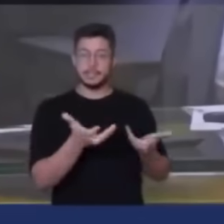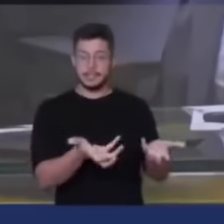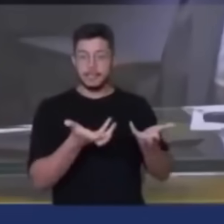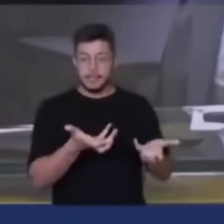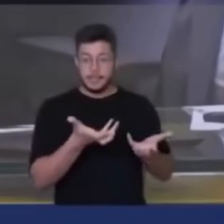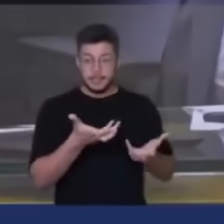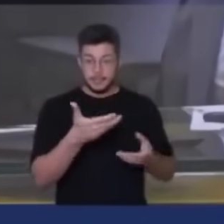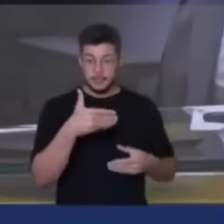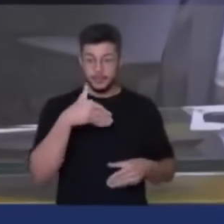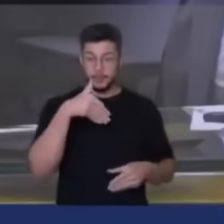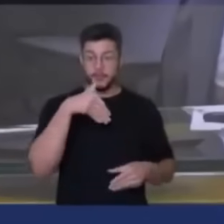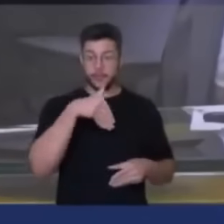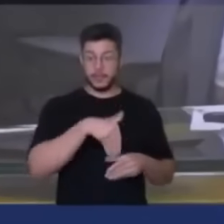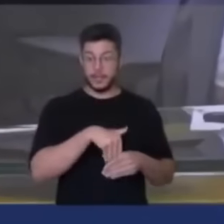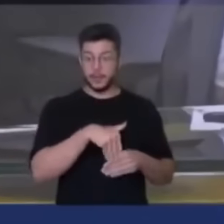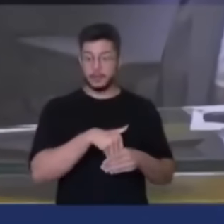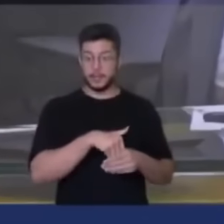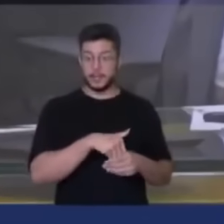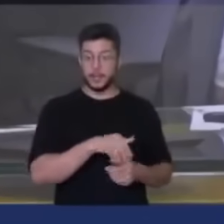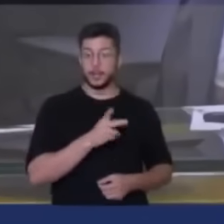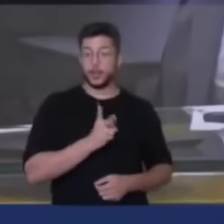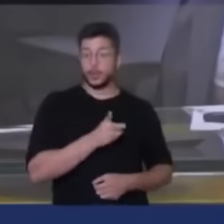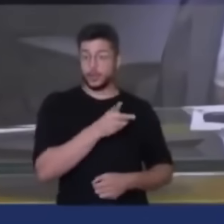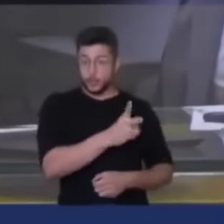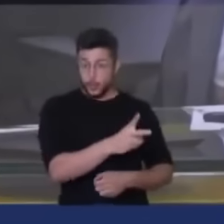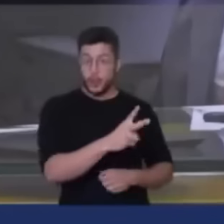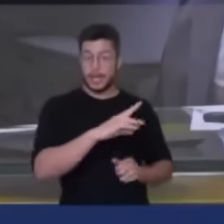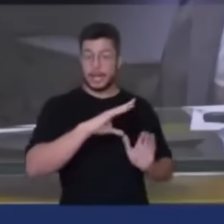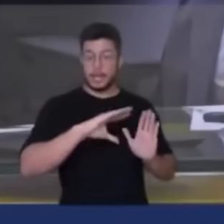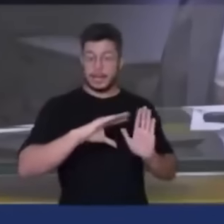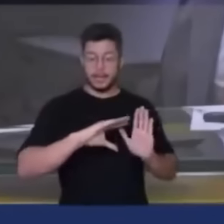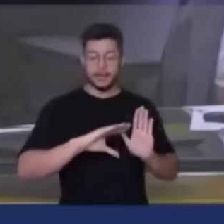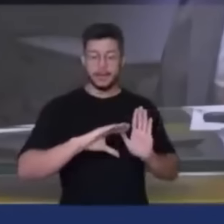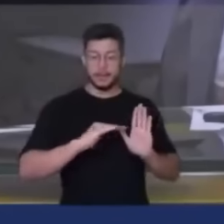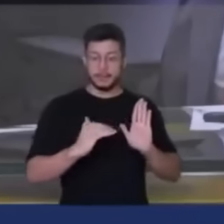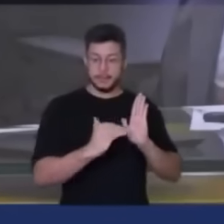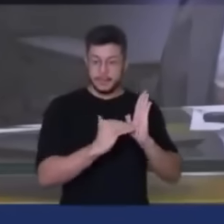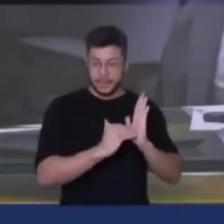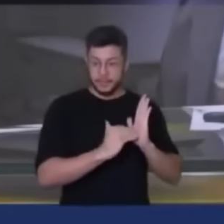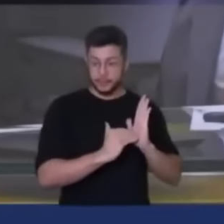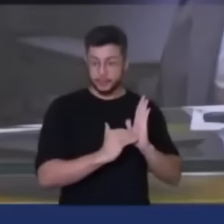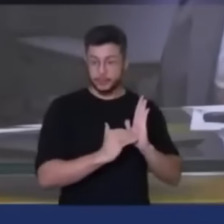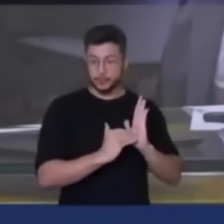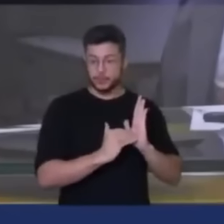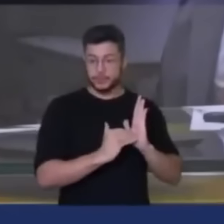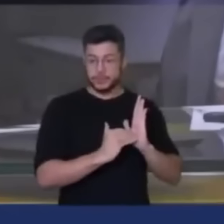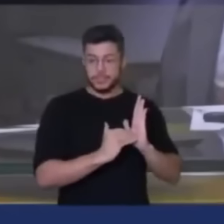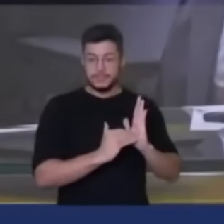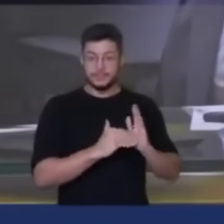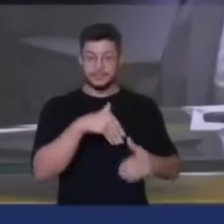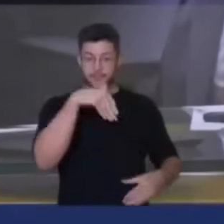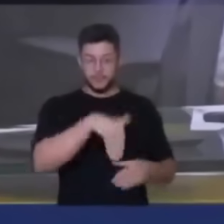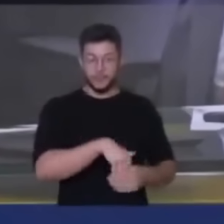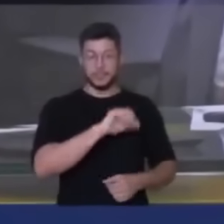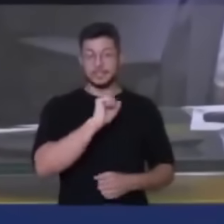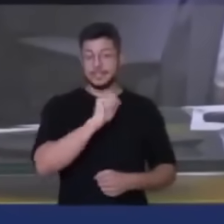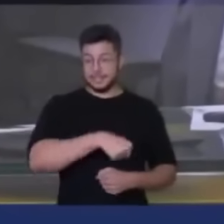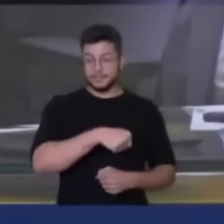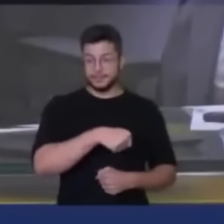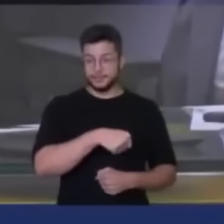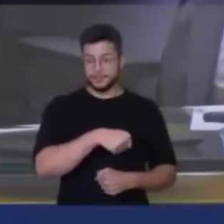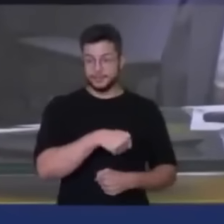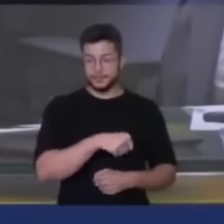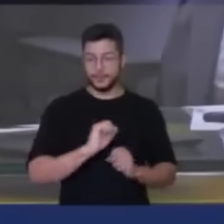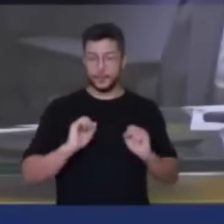pela permanência das emendas do Senado, portanto, contra o acordo que foi produzido, o voto é sim. Só